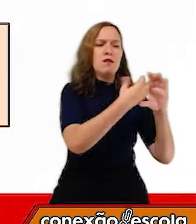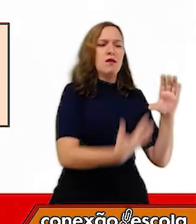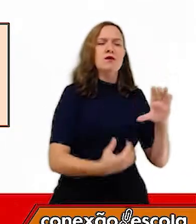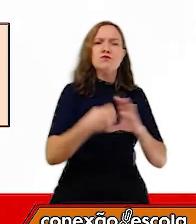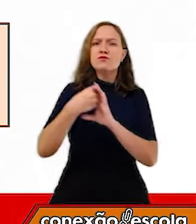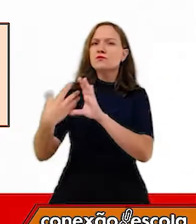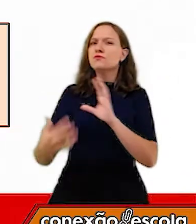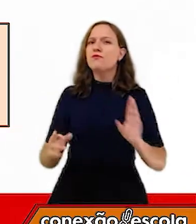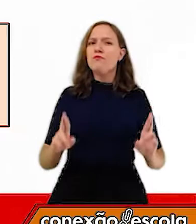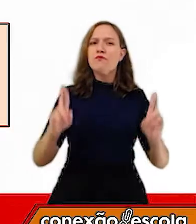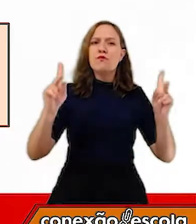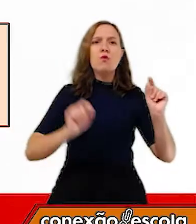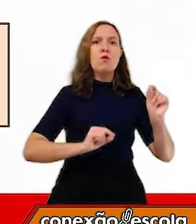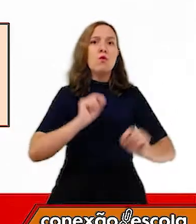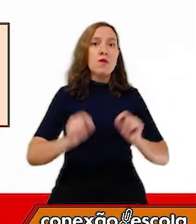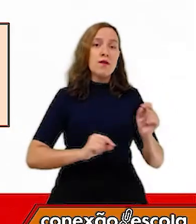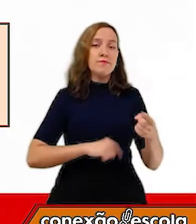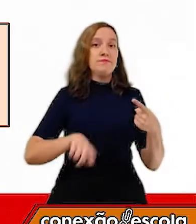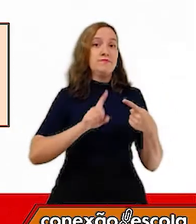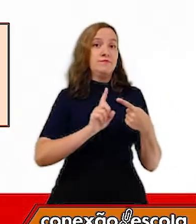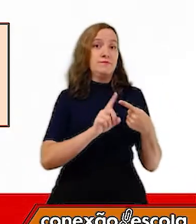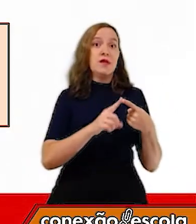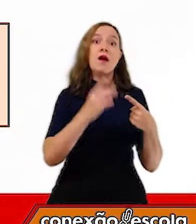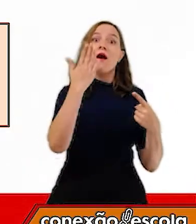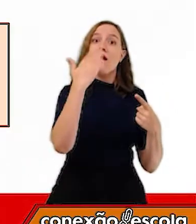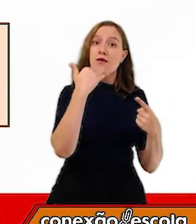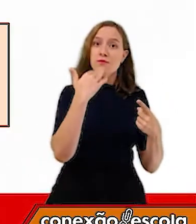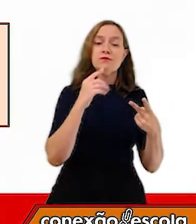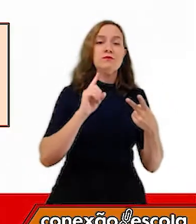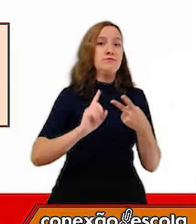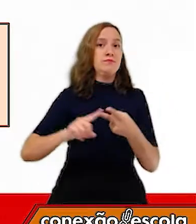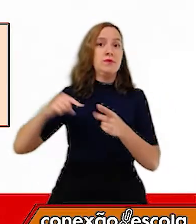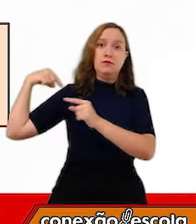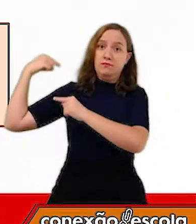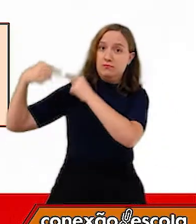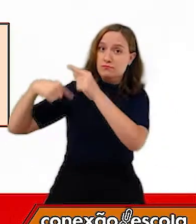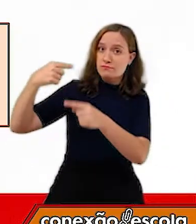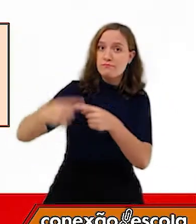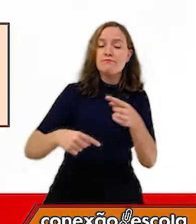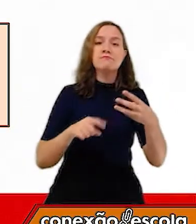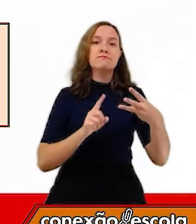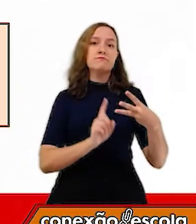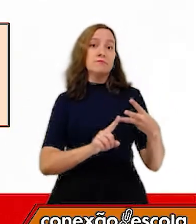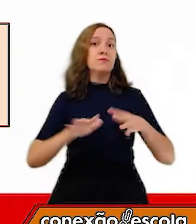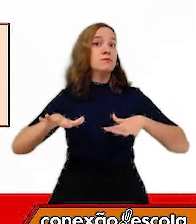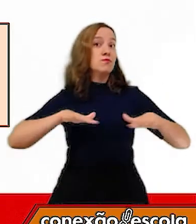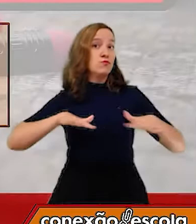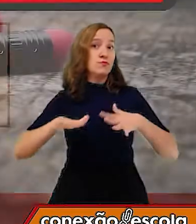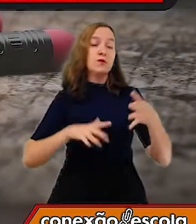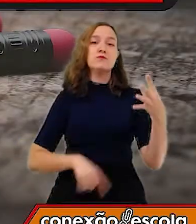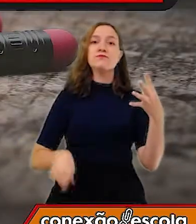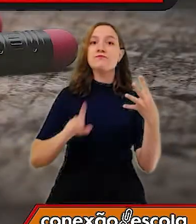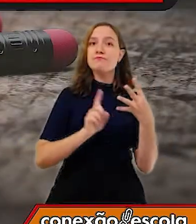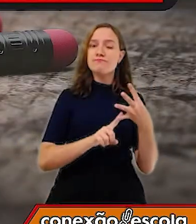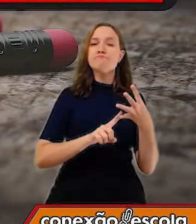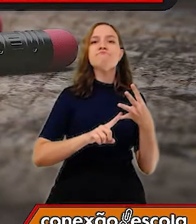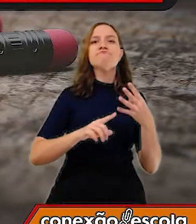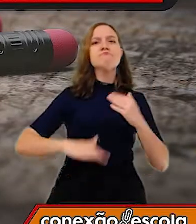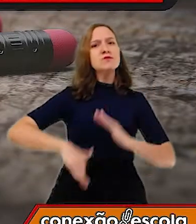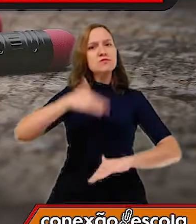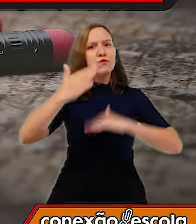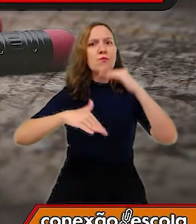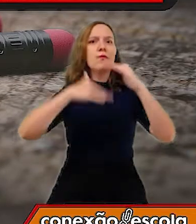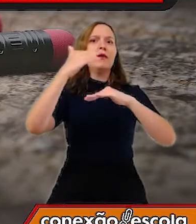outro é alimentação, reprodução, movimento e